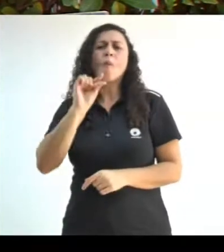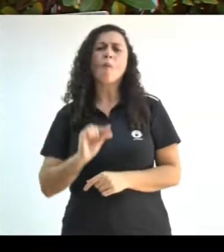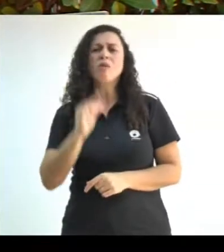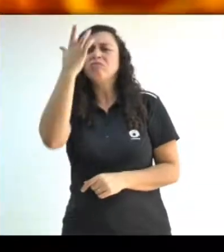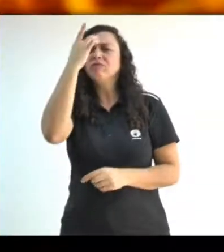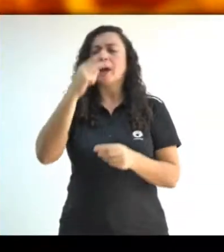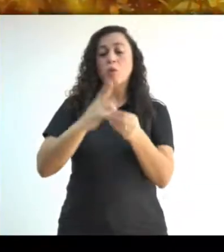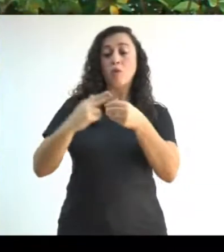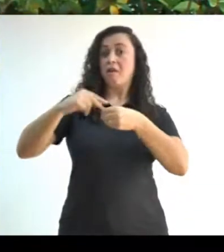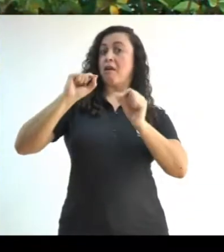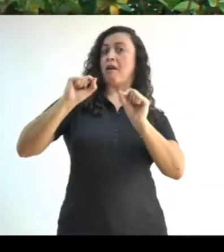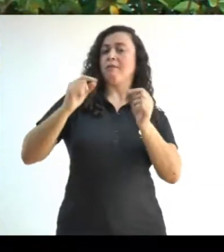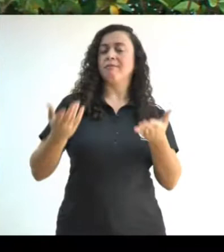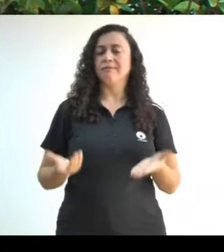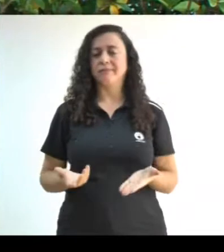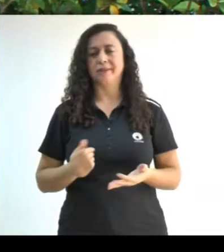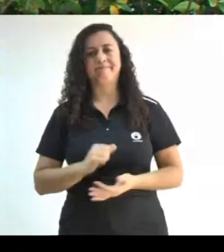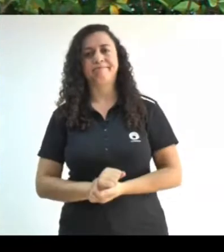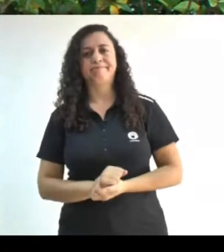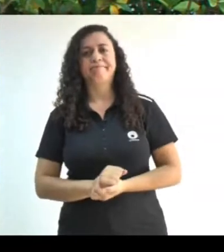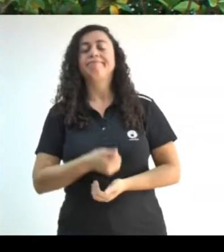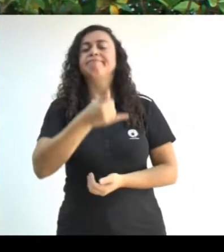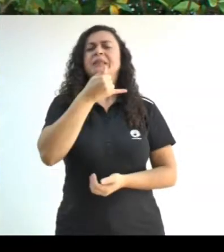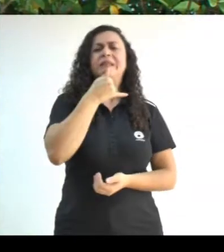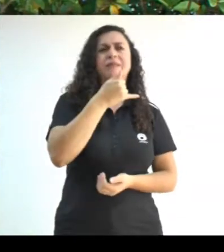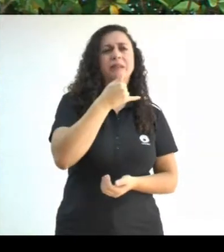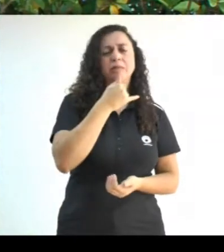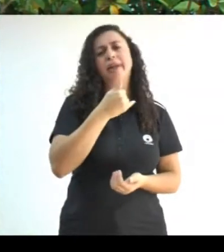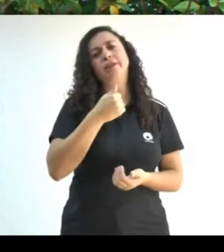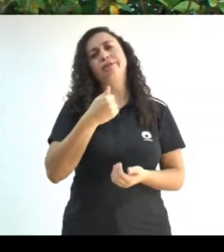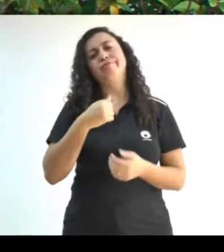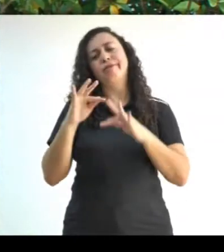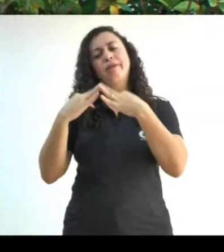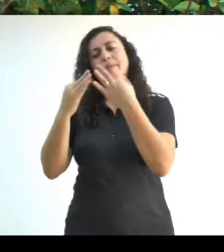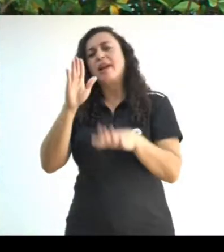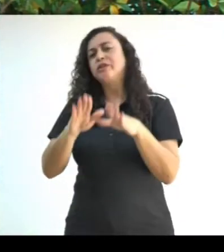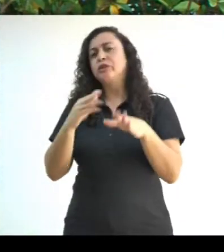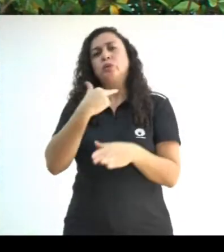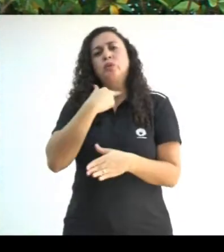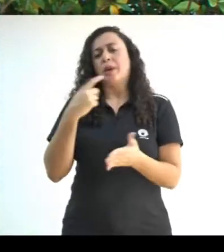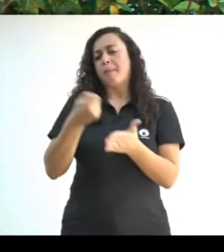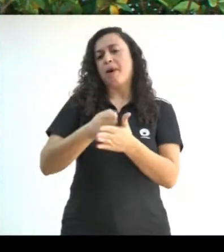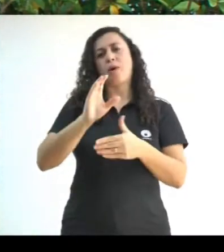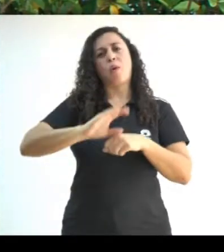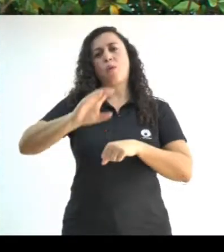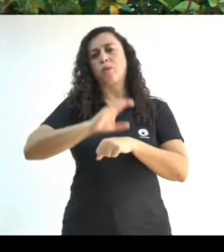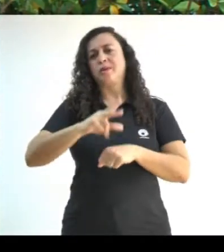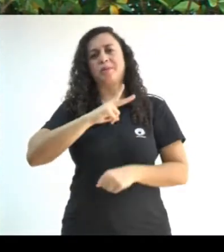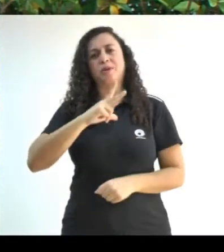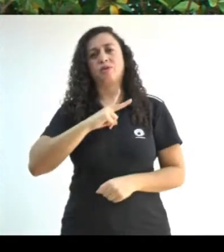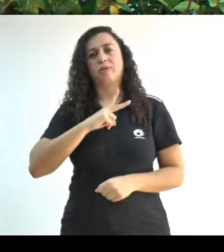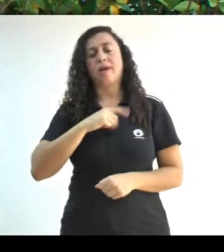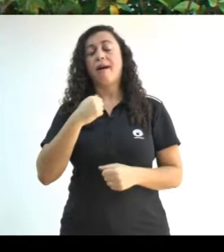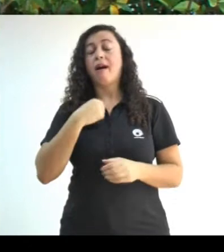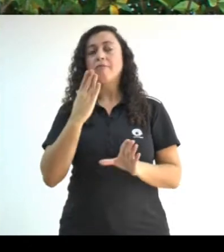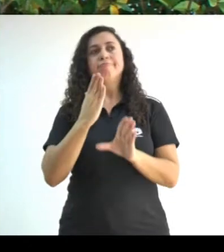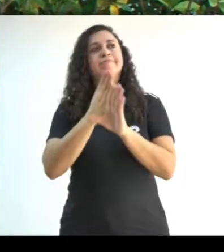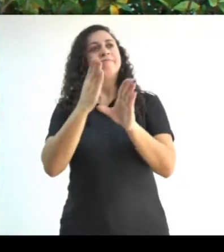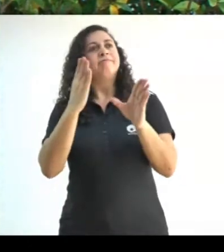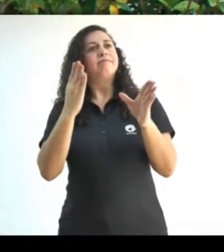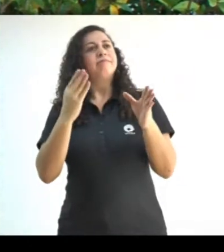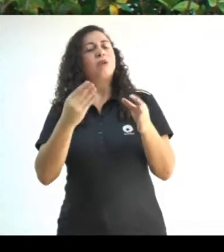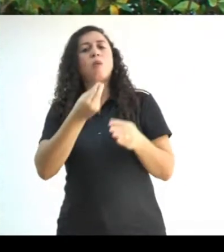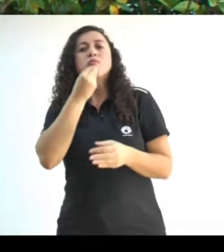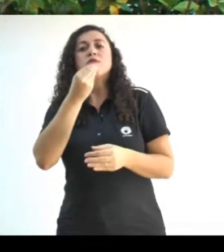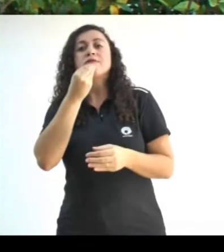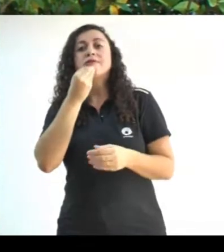o que é a Unicamp. Infelizmente, meus pais não têm condições de pagar um cursinho particular. Aí foi uma opção muito boa que me surgiu e eu